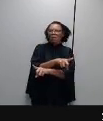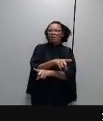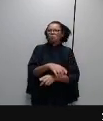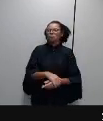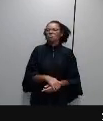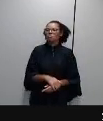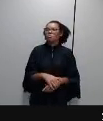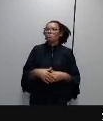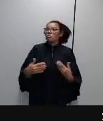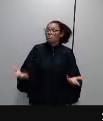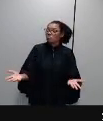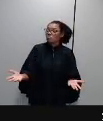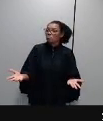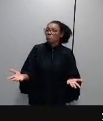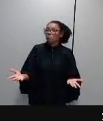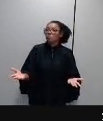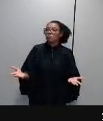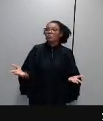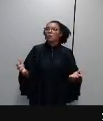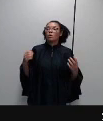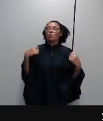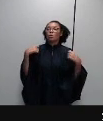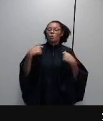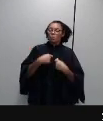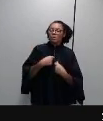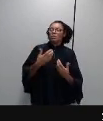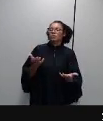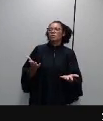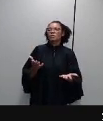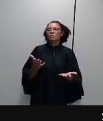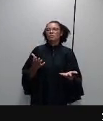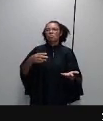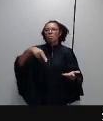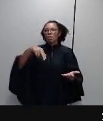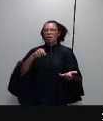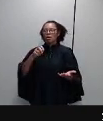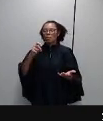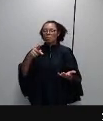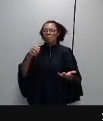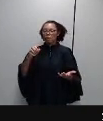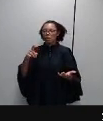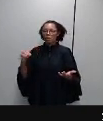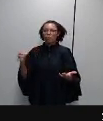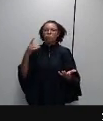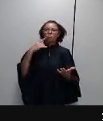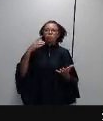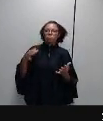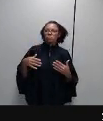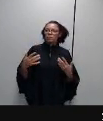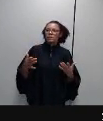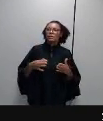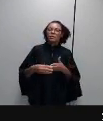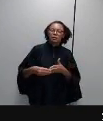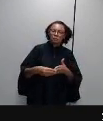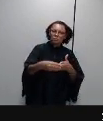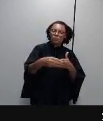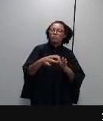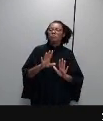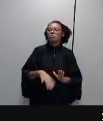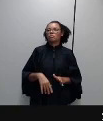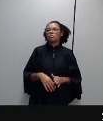enfim o ministro Napoleão Agora sim inclusive em precedente na linha de que